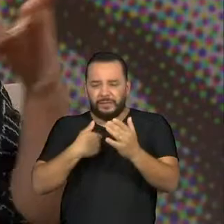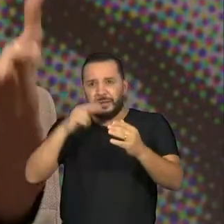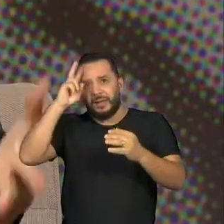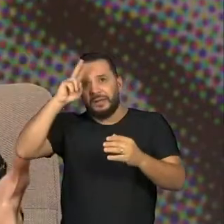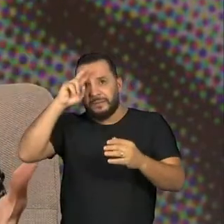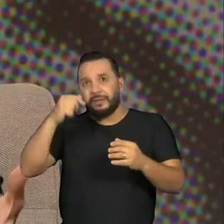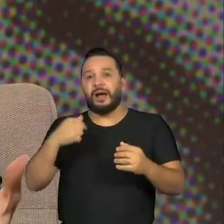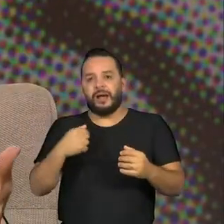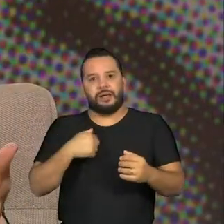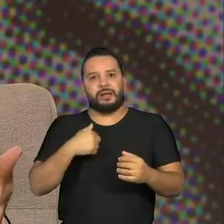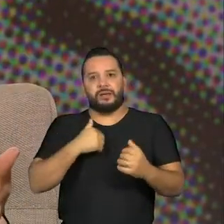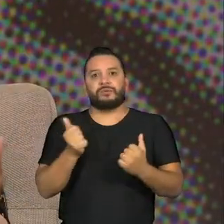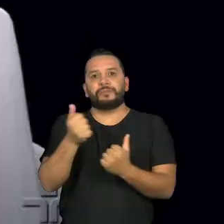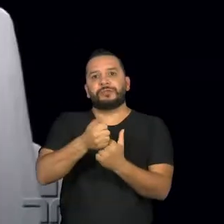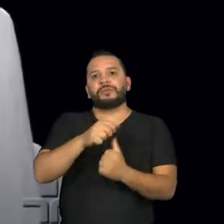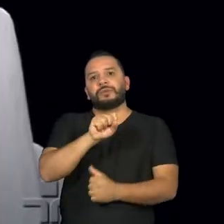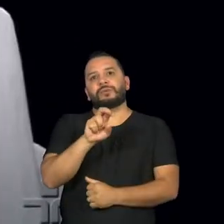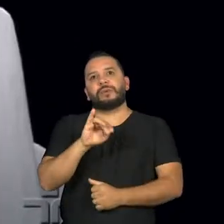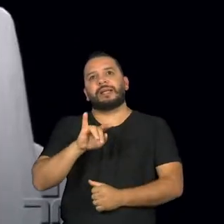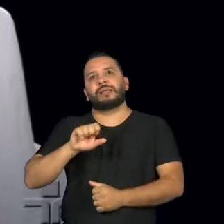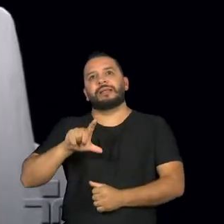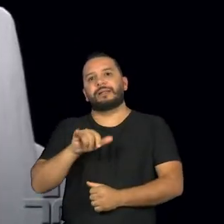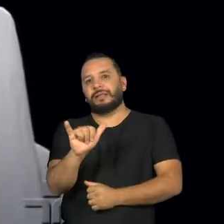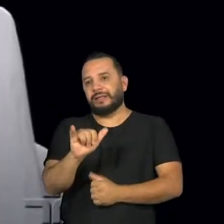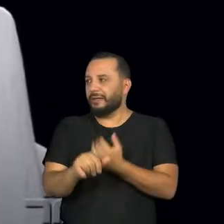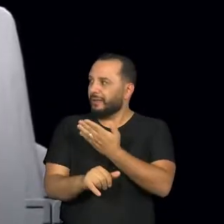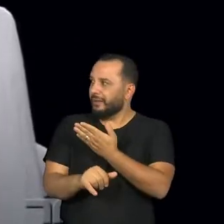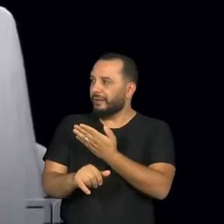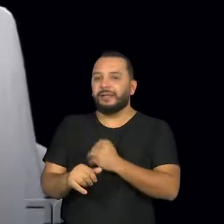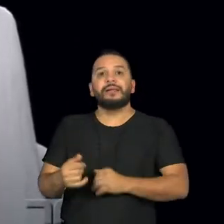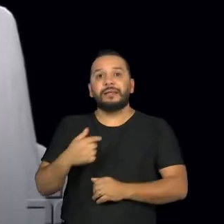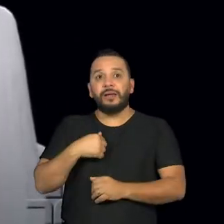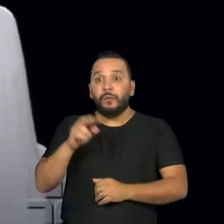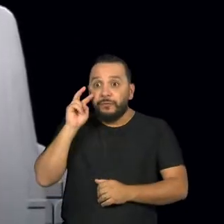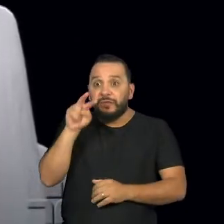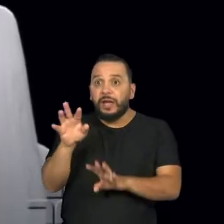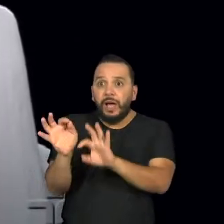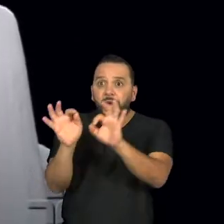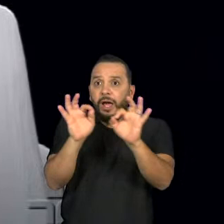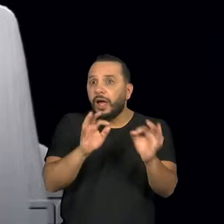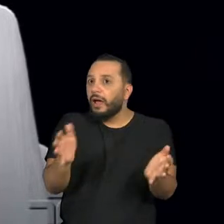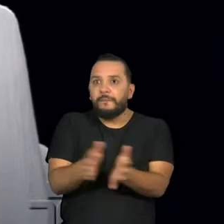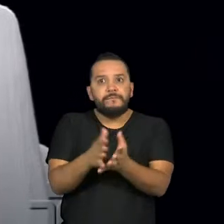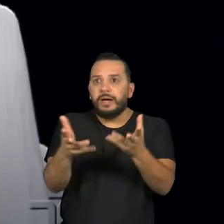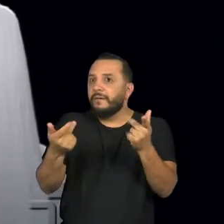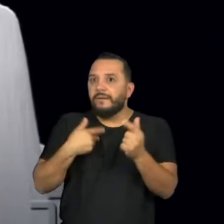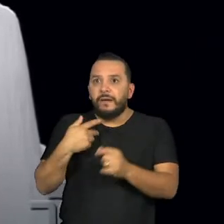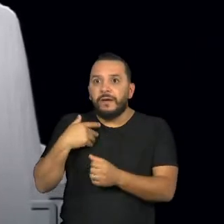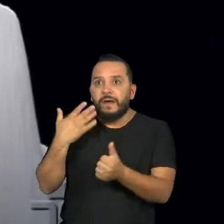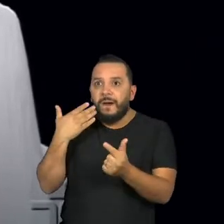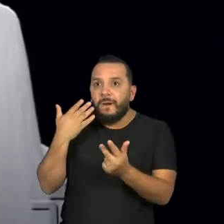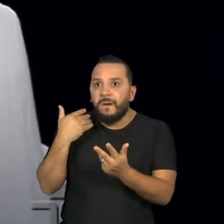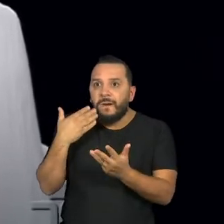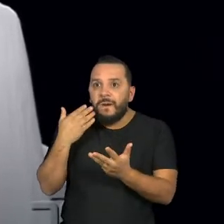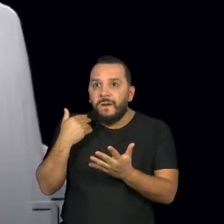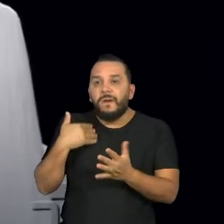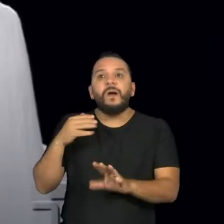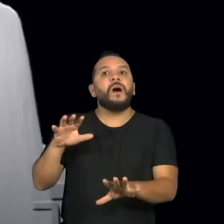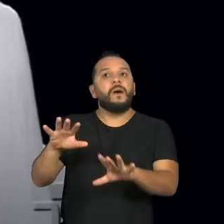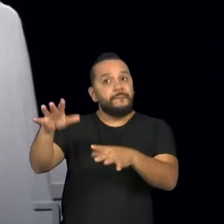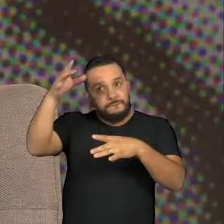Eu substituí a Sueli Franco, que foi uma escola imensa ter visto ela fazer, para eu fazer depois o que ela